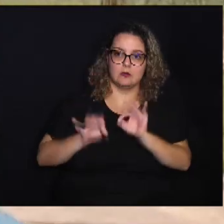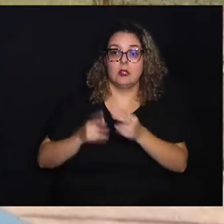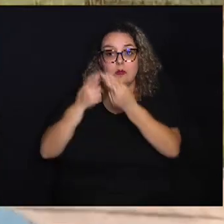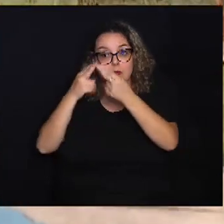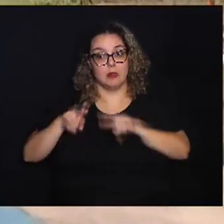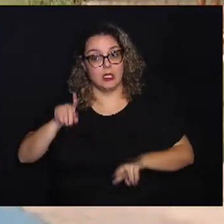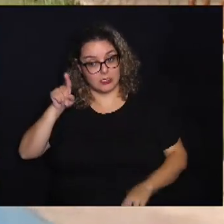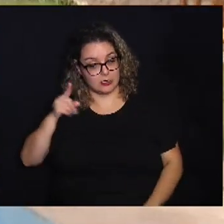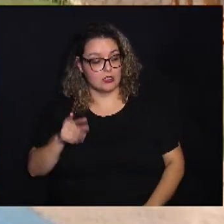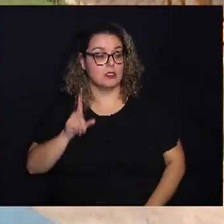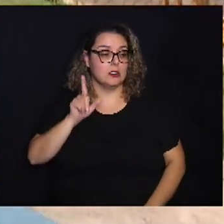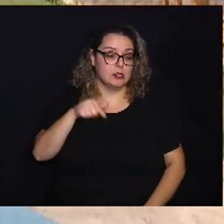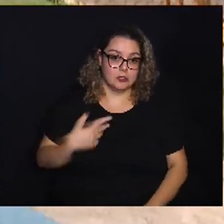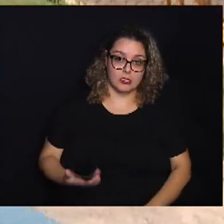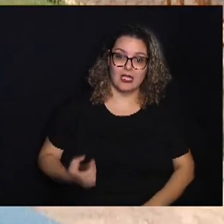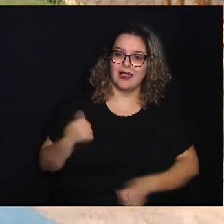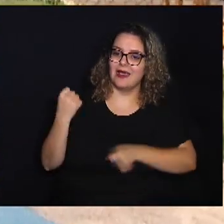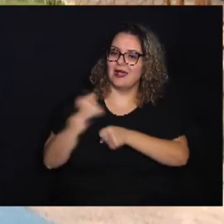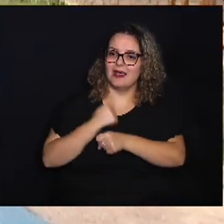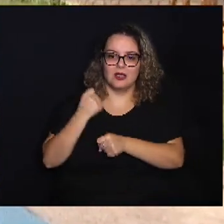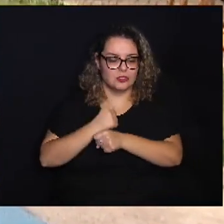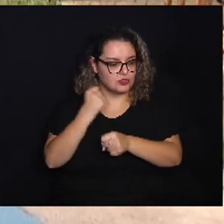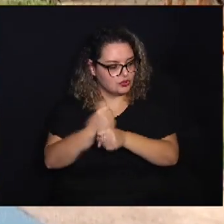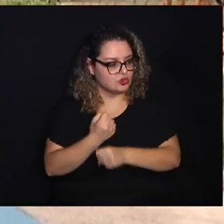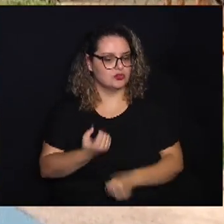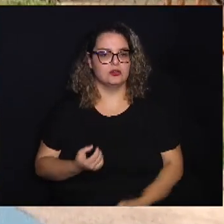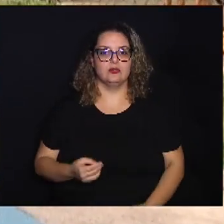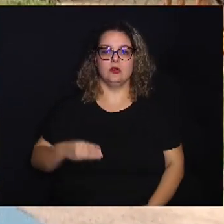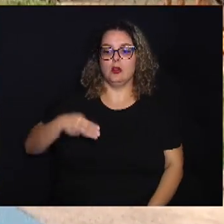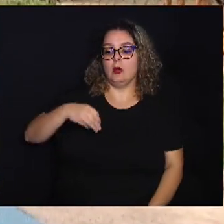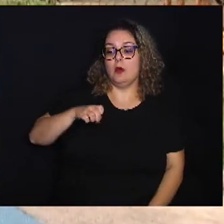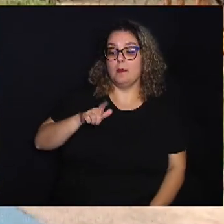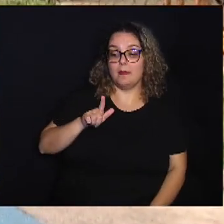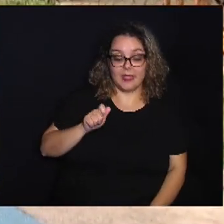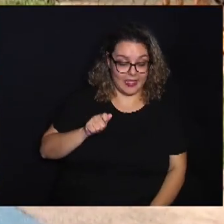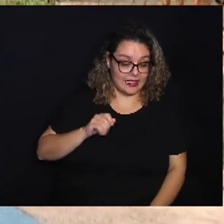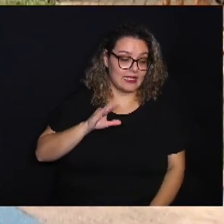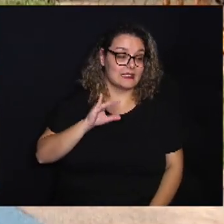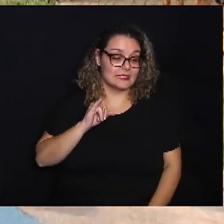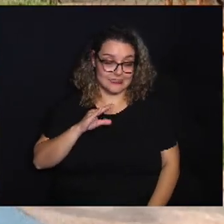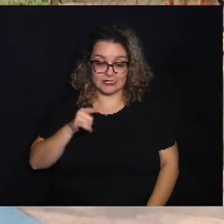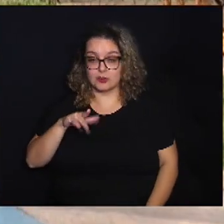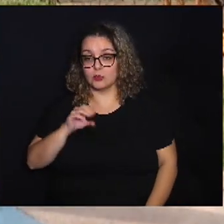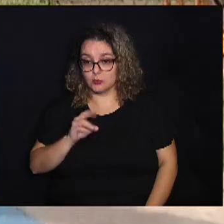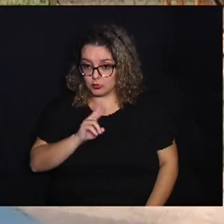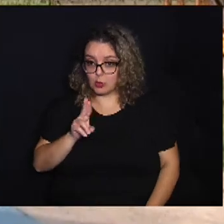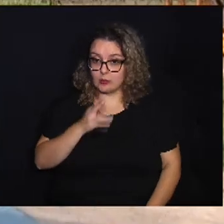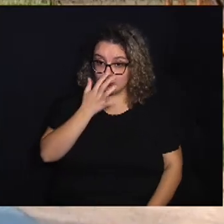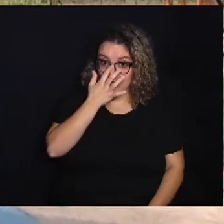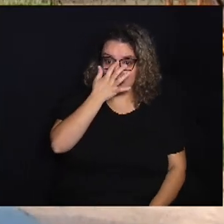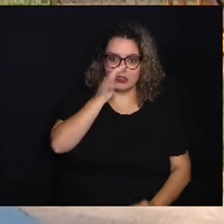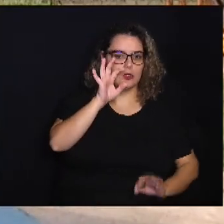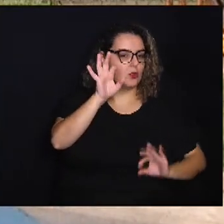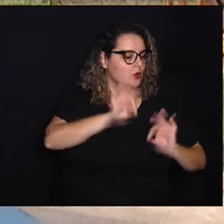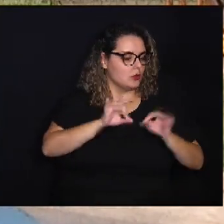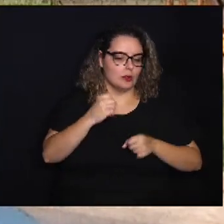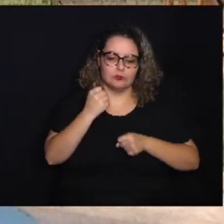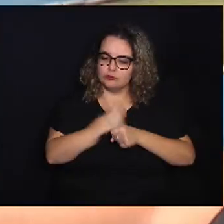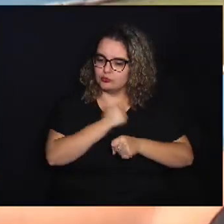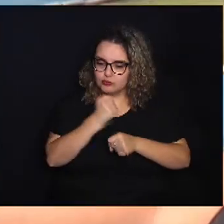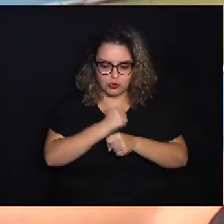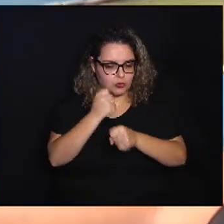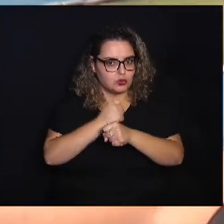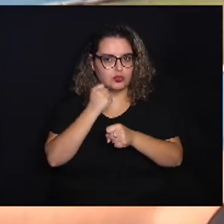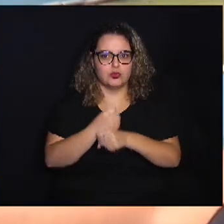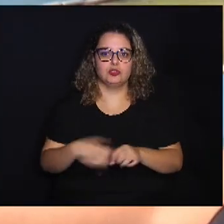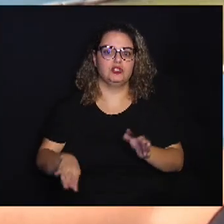é um planejamento de anos, a gente chama de mega ciclo, né? Então assim, a gente vem planejando ano a ano chegar